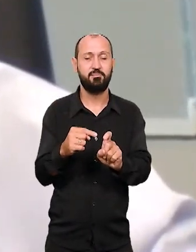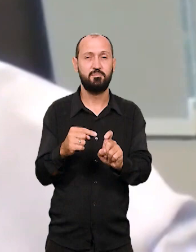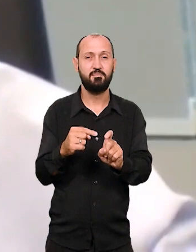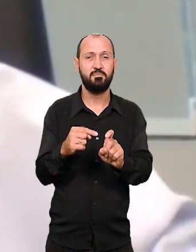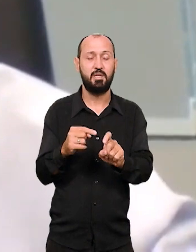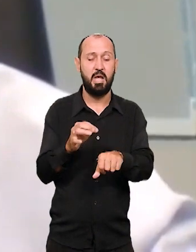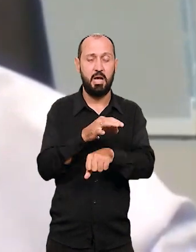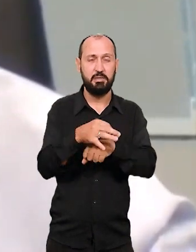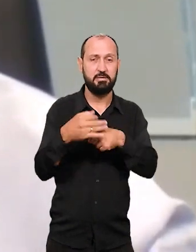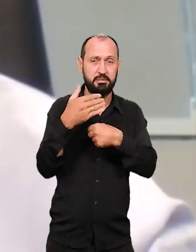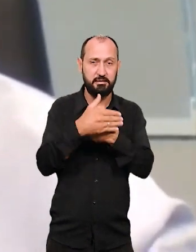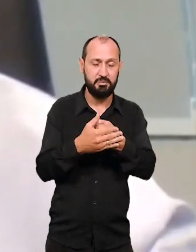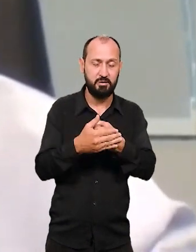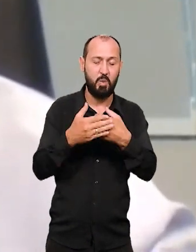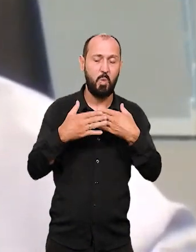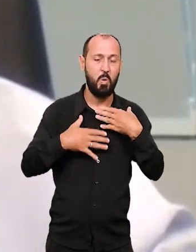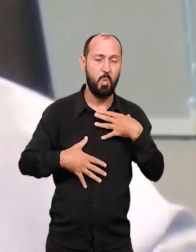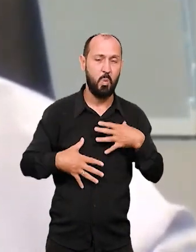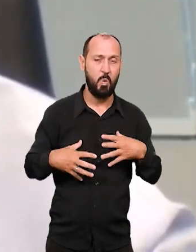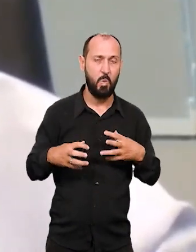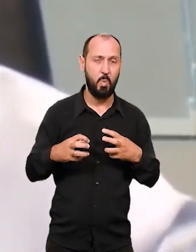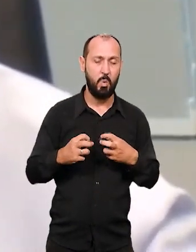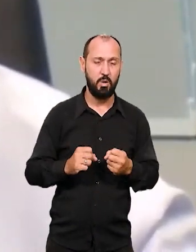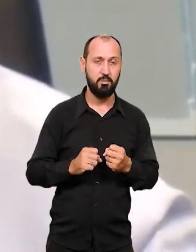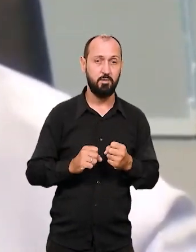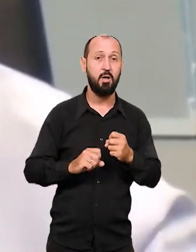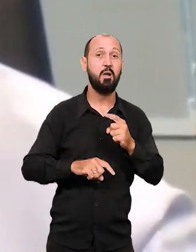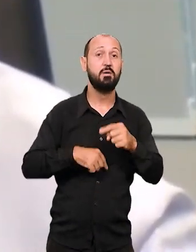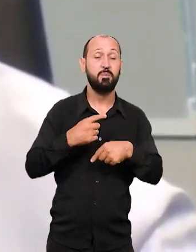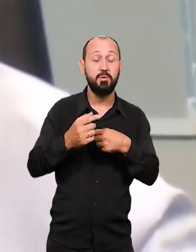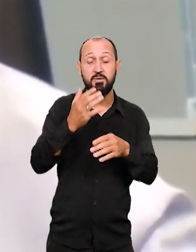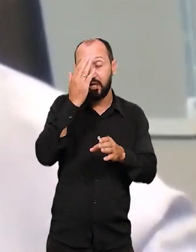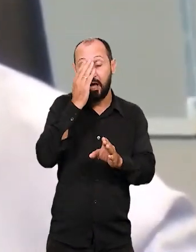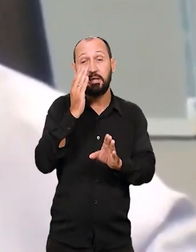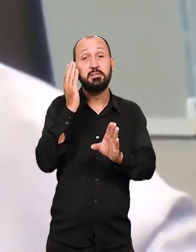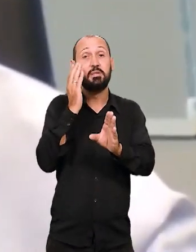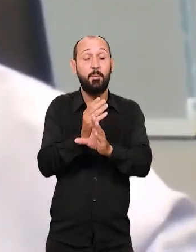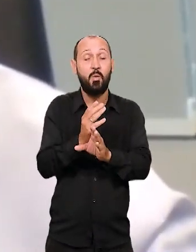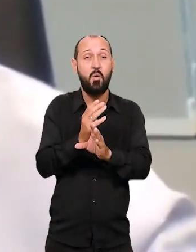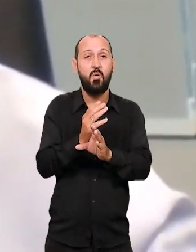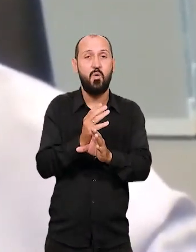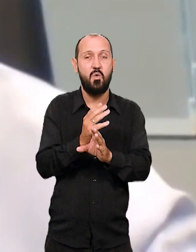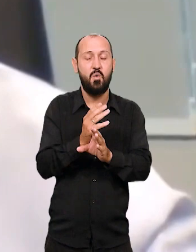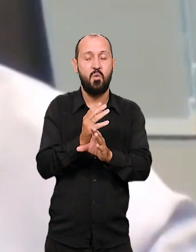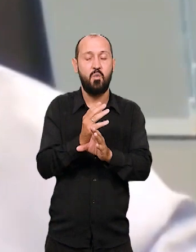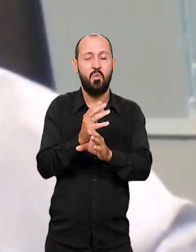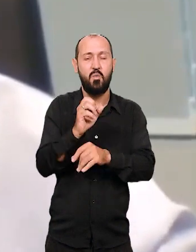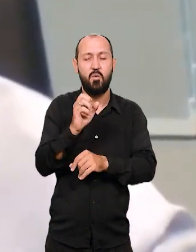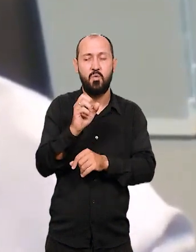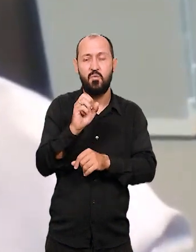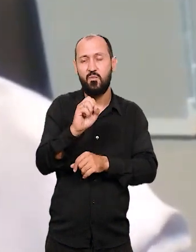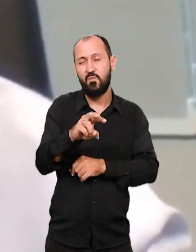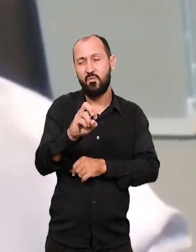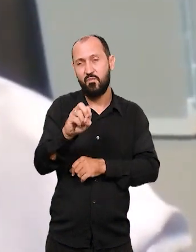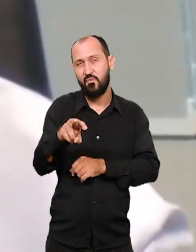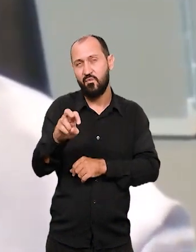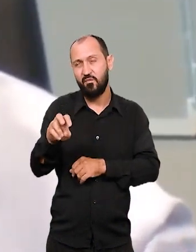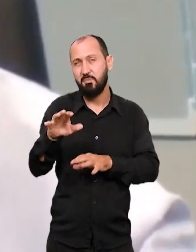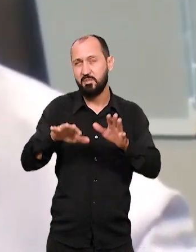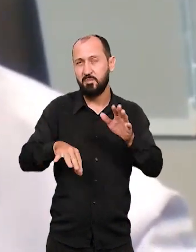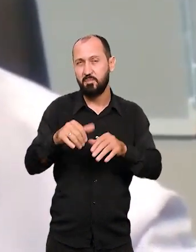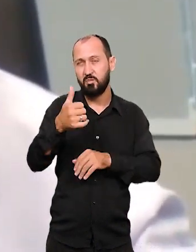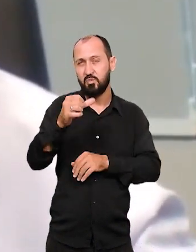profunda diminuição das defesas do organismo. Depois que a gente descobriu o vírus, meados da década de